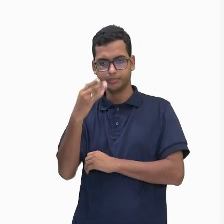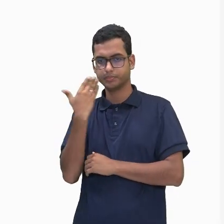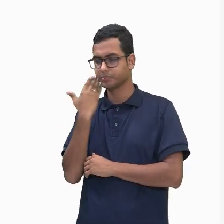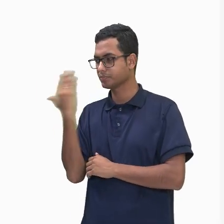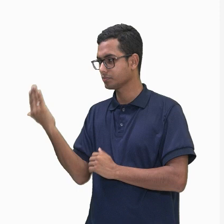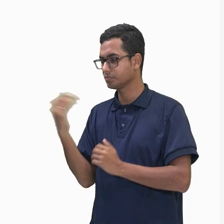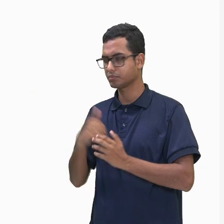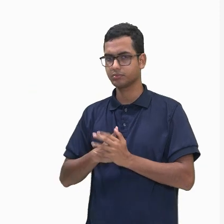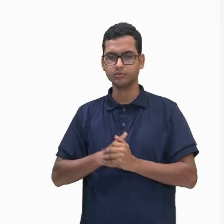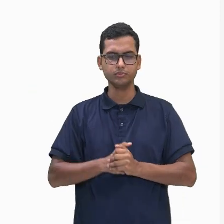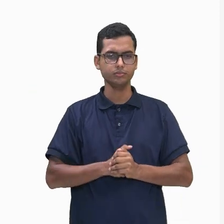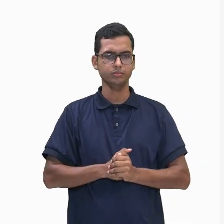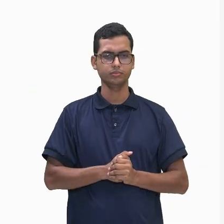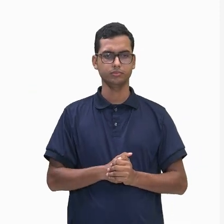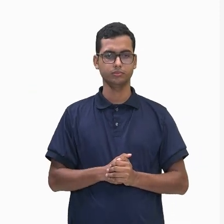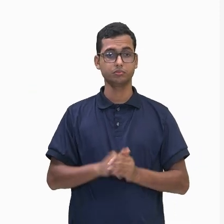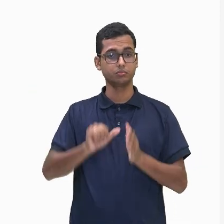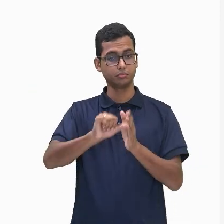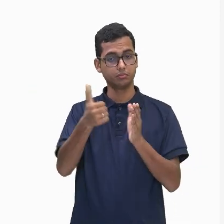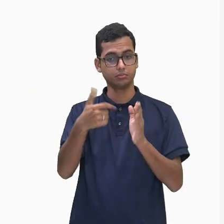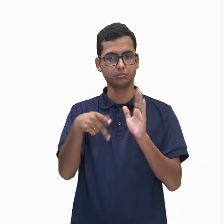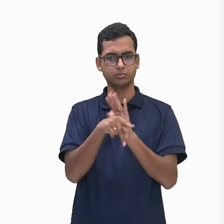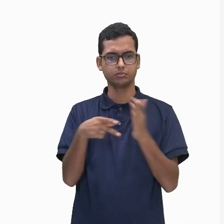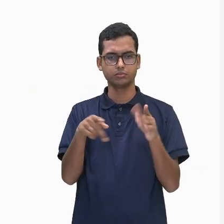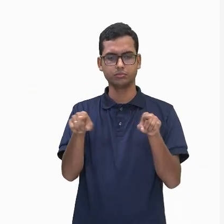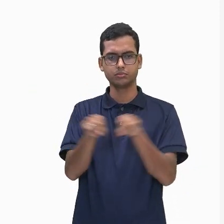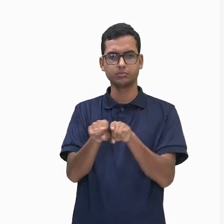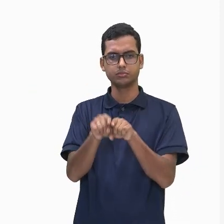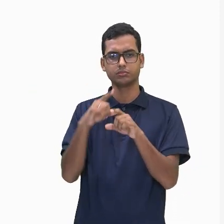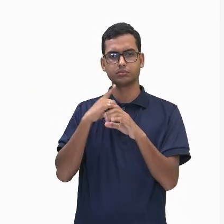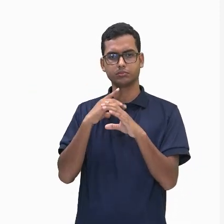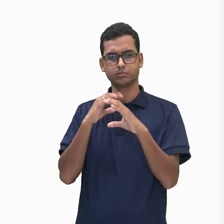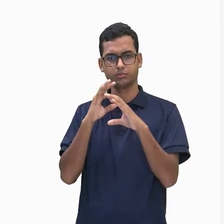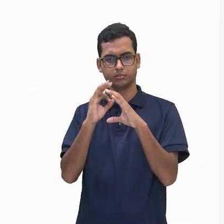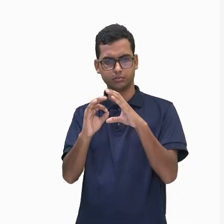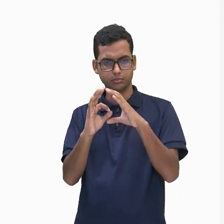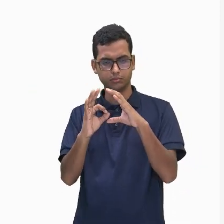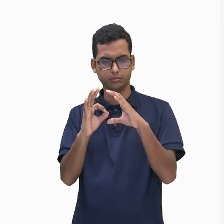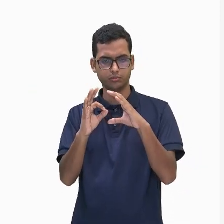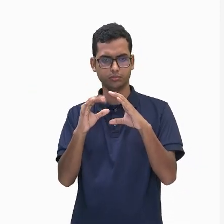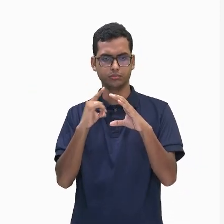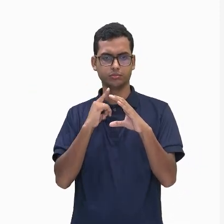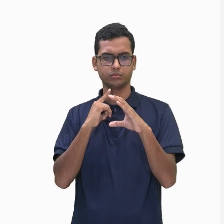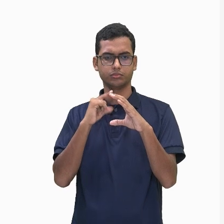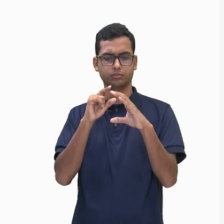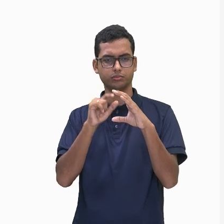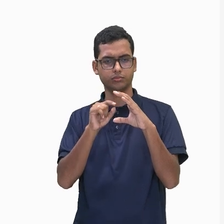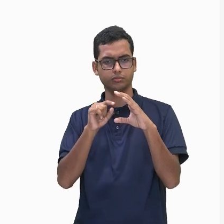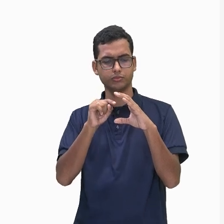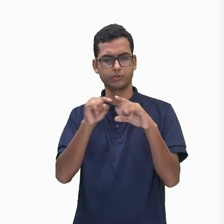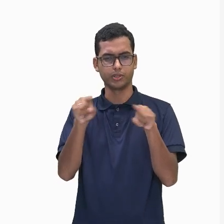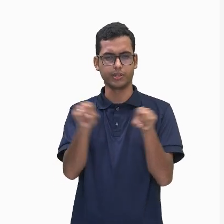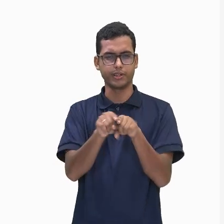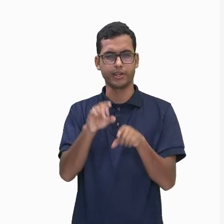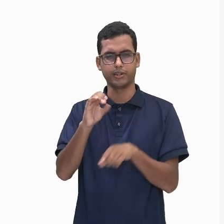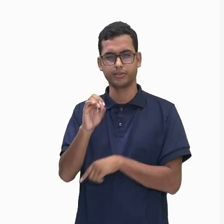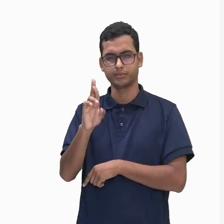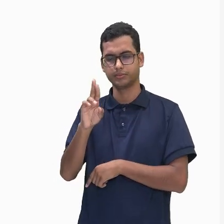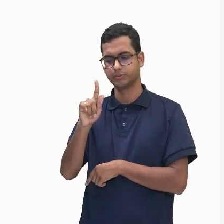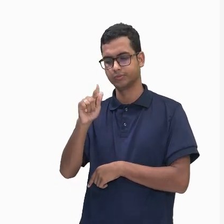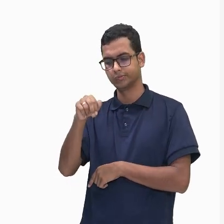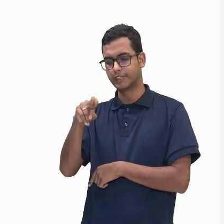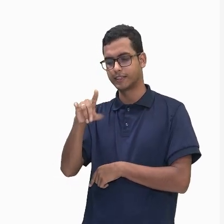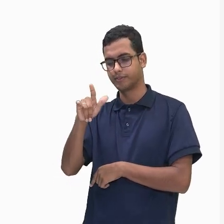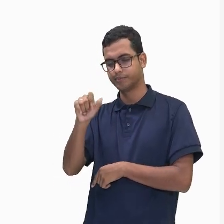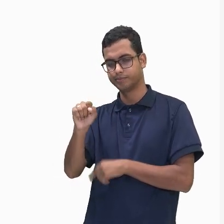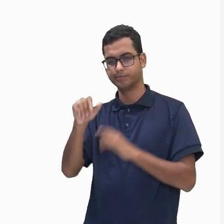né? Na primeira coluna, onde tem organelas, temos o núcleo e o nucleolo. O núcleo, para a gente fixar melhor,